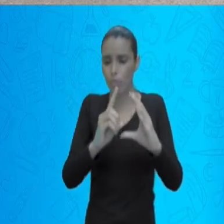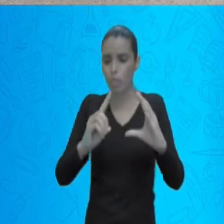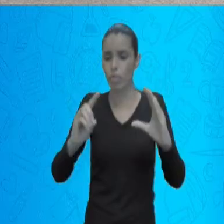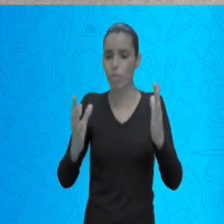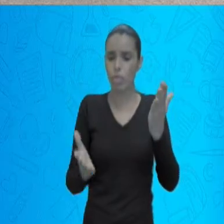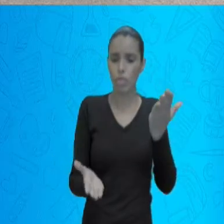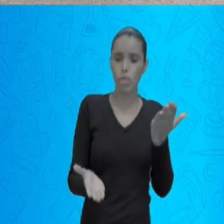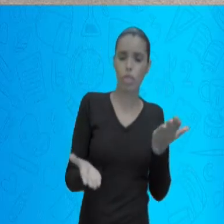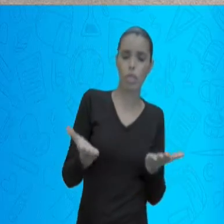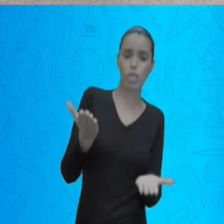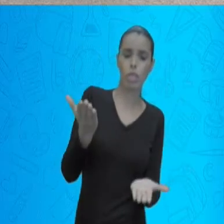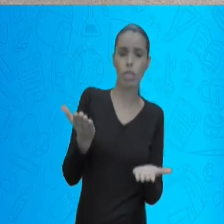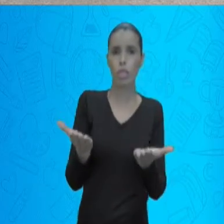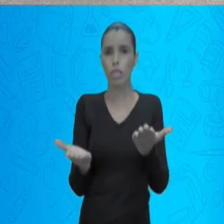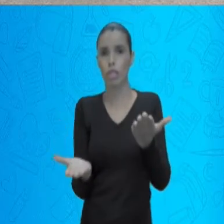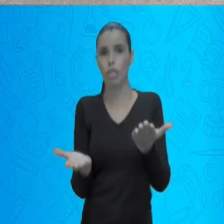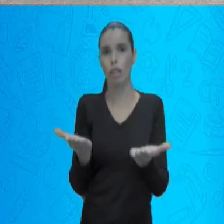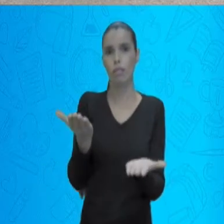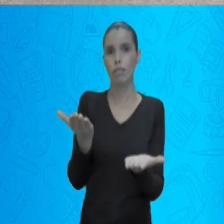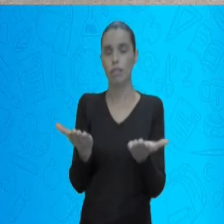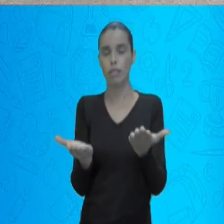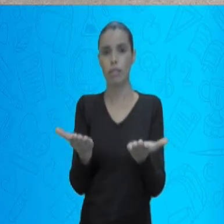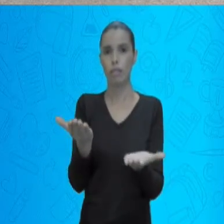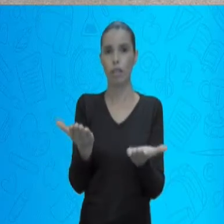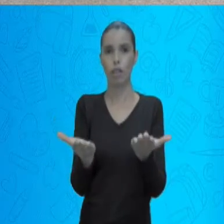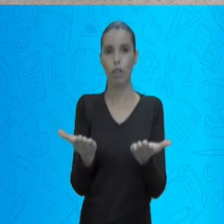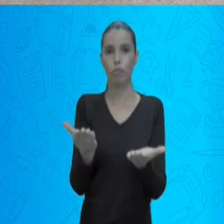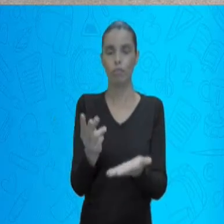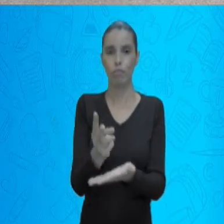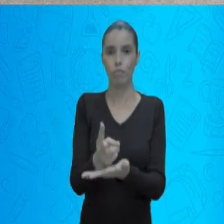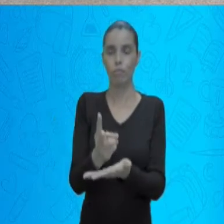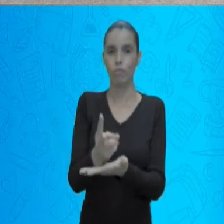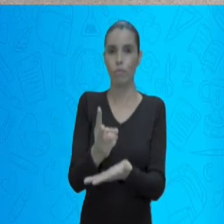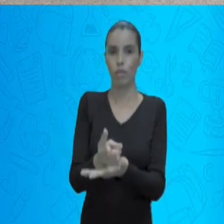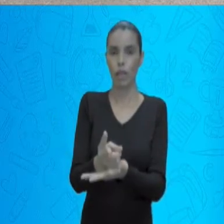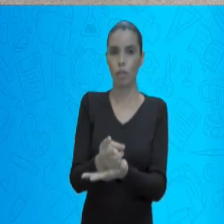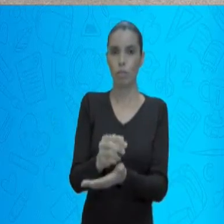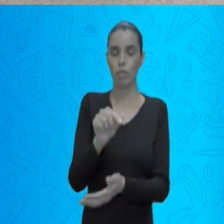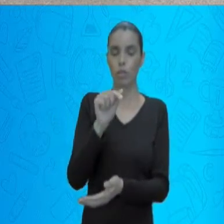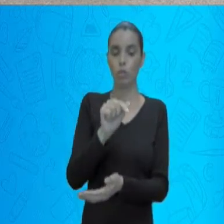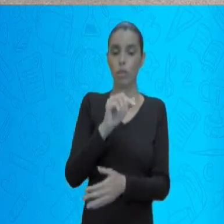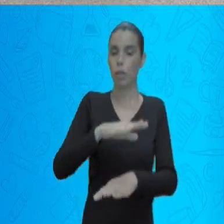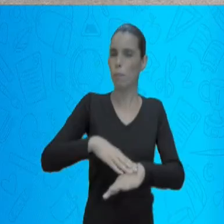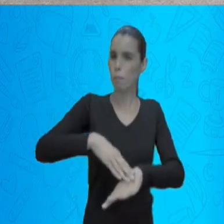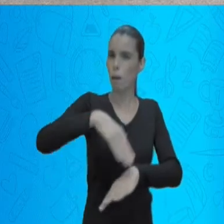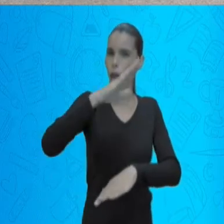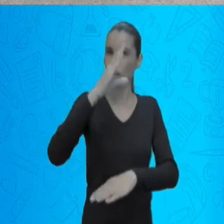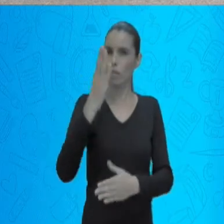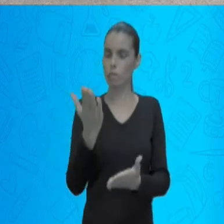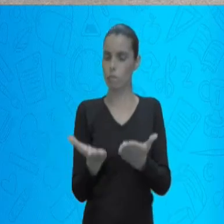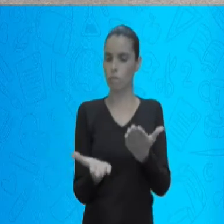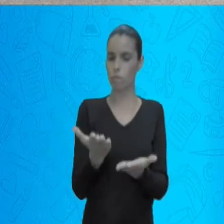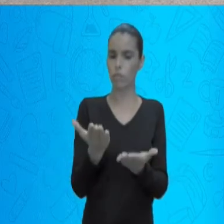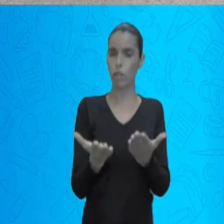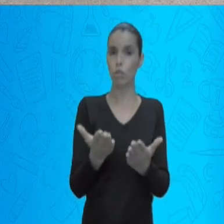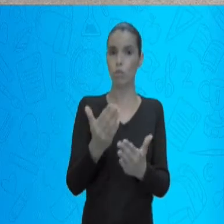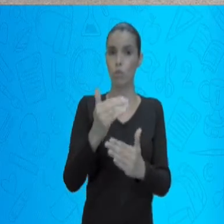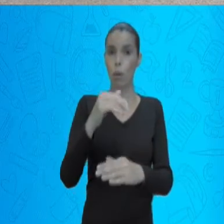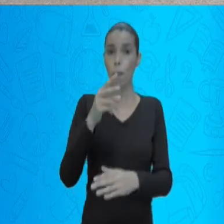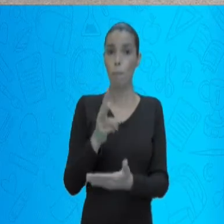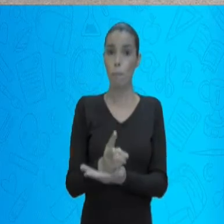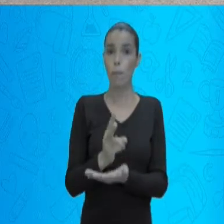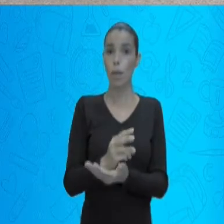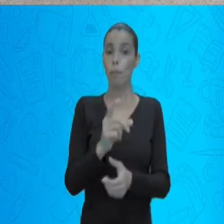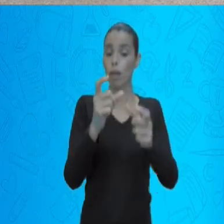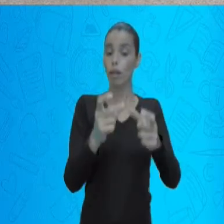denso tende a depositar na parte inferior. Então, o óleo tem uma